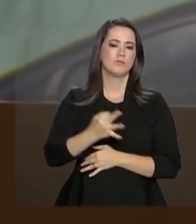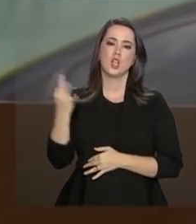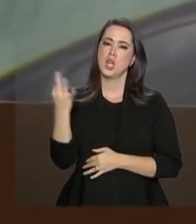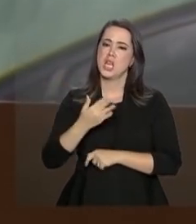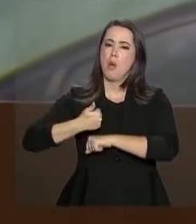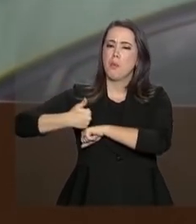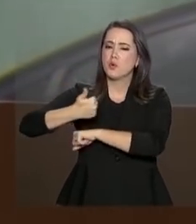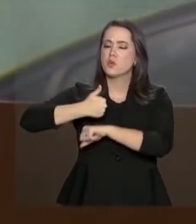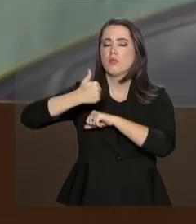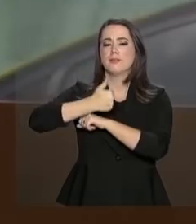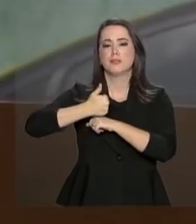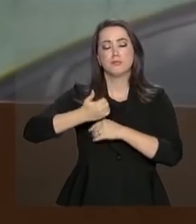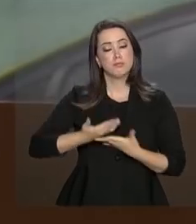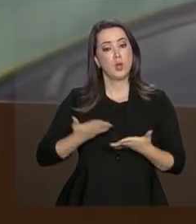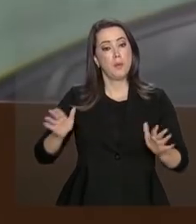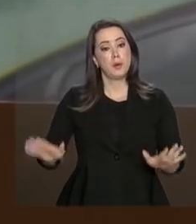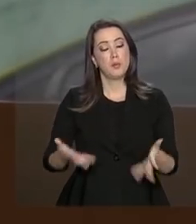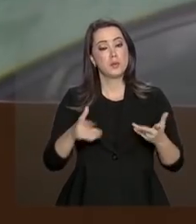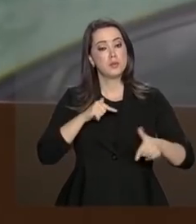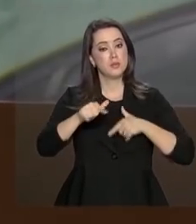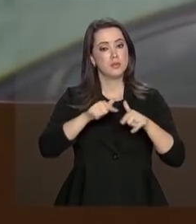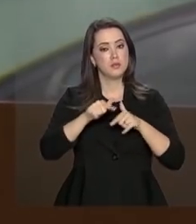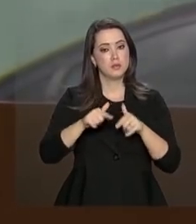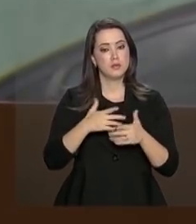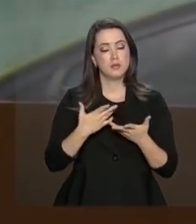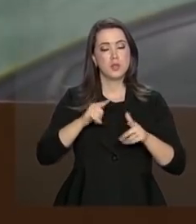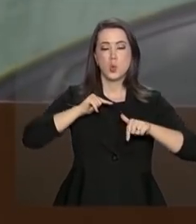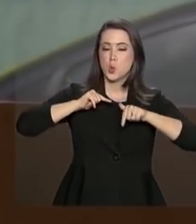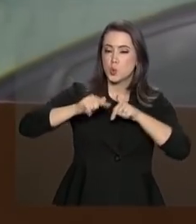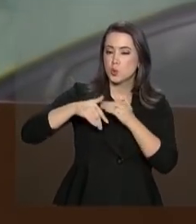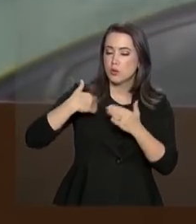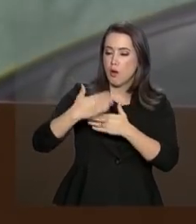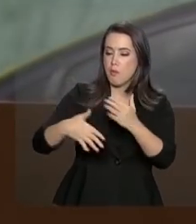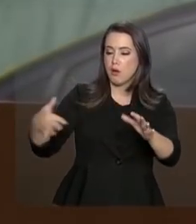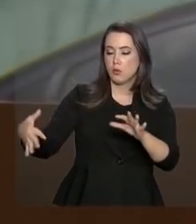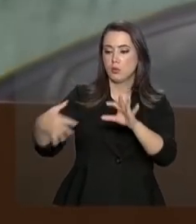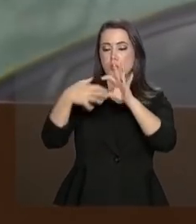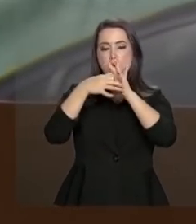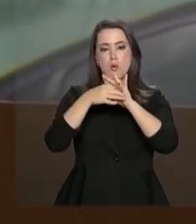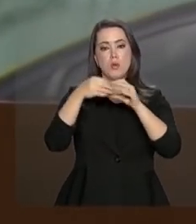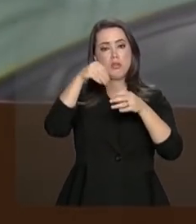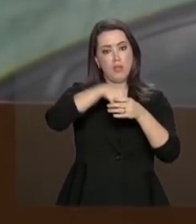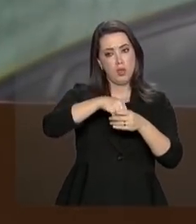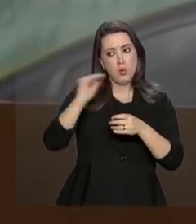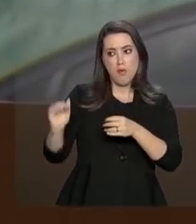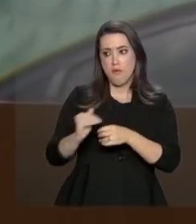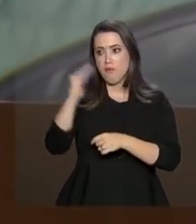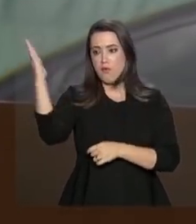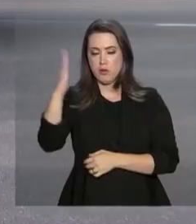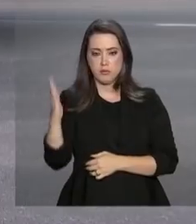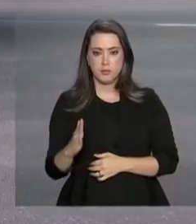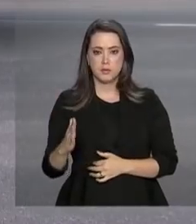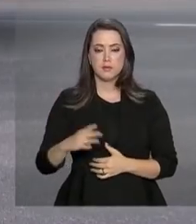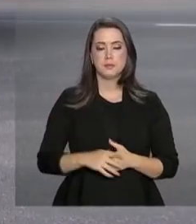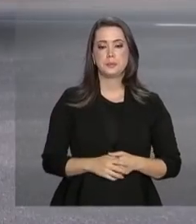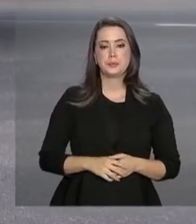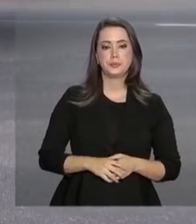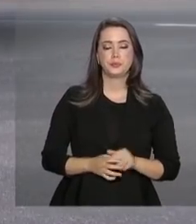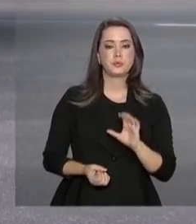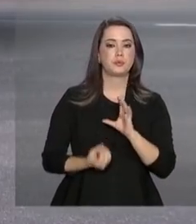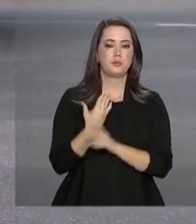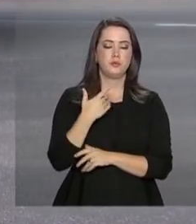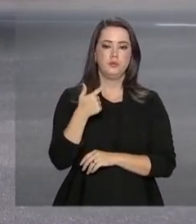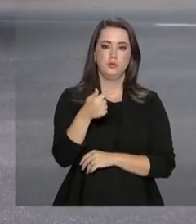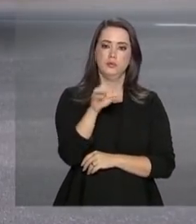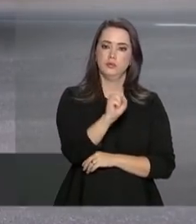para impulsionar o desenvolvimento de atividades de atividades conjuntas dentro e fora do Brasil criada H